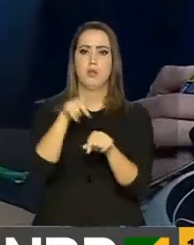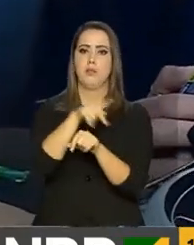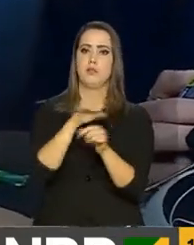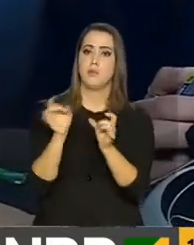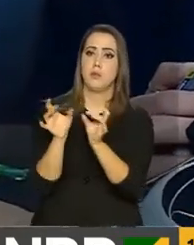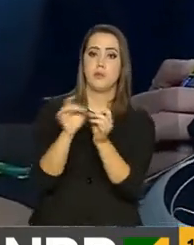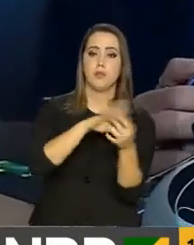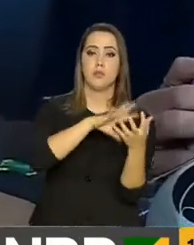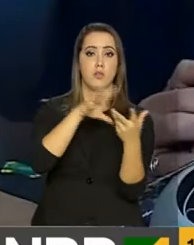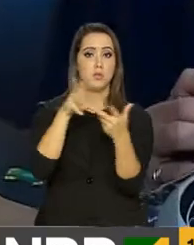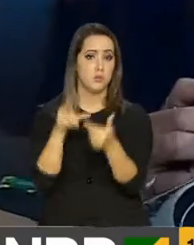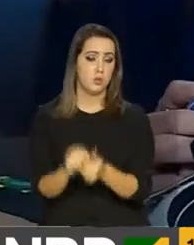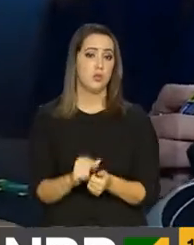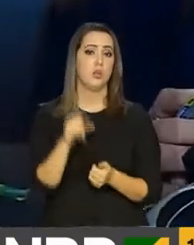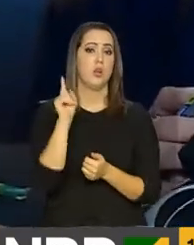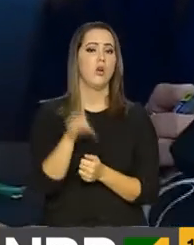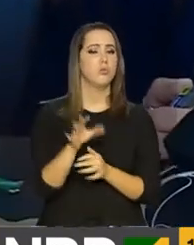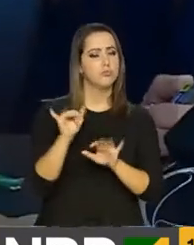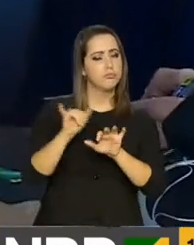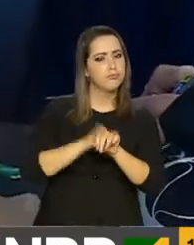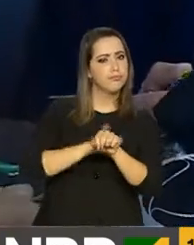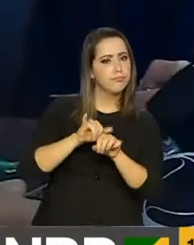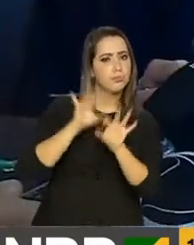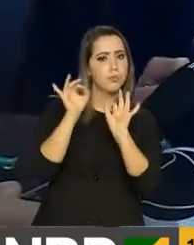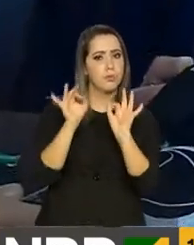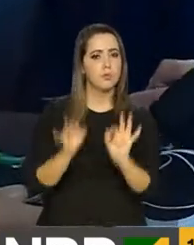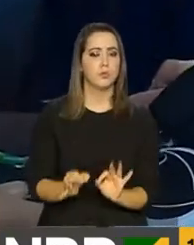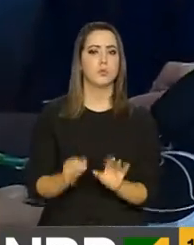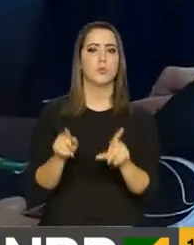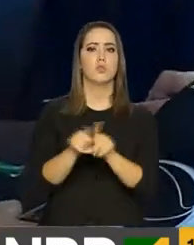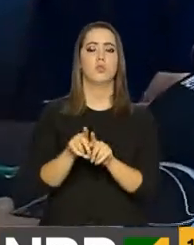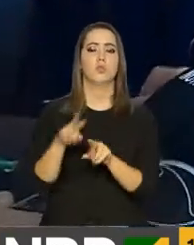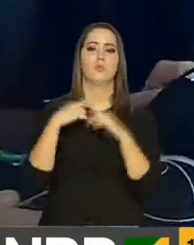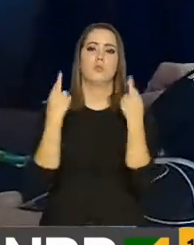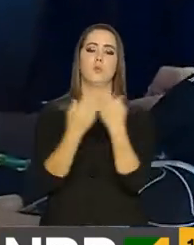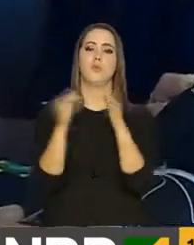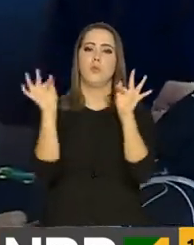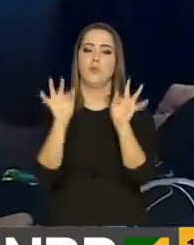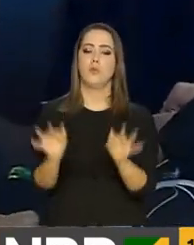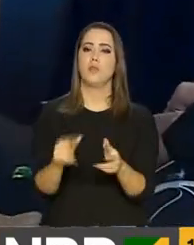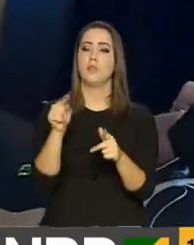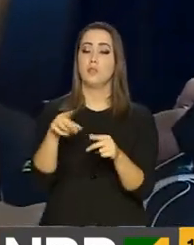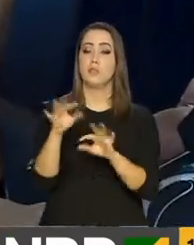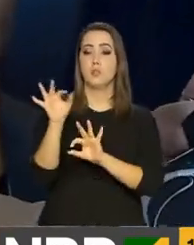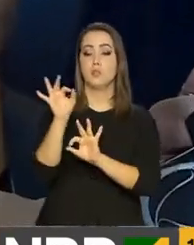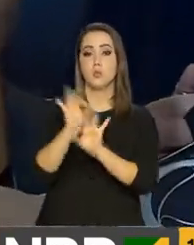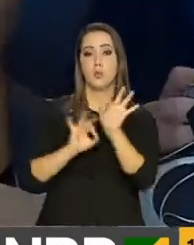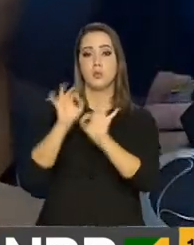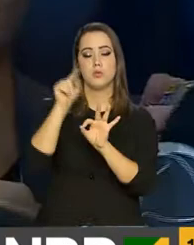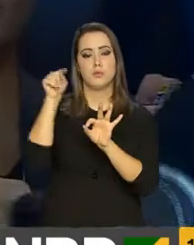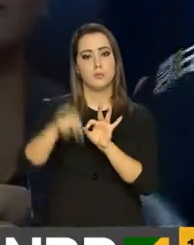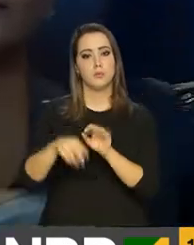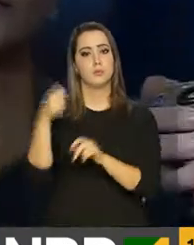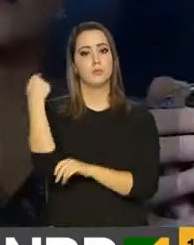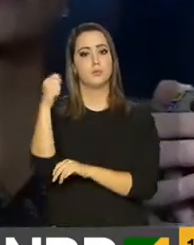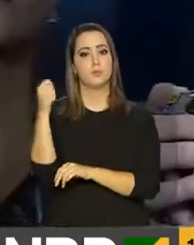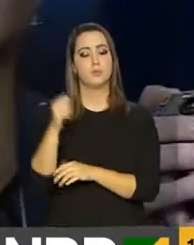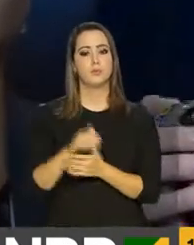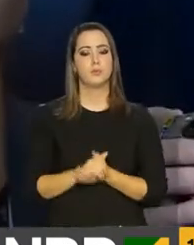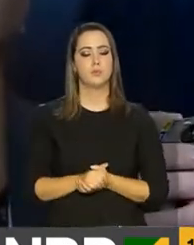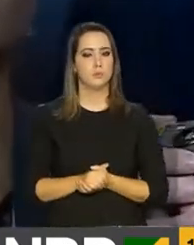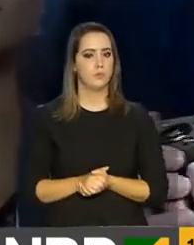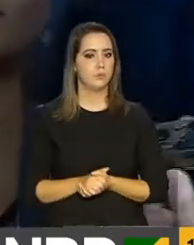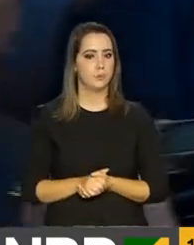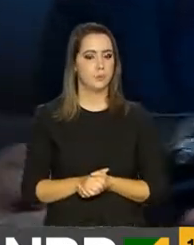isso foi muito bem estruturado numa reunião muito feliz organizada aqui na Argentina. O que pode ser anunciado nesse acordo,